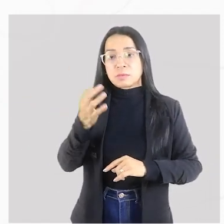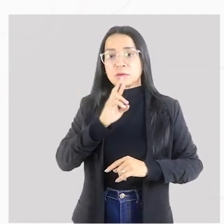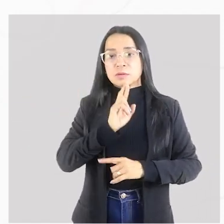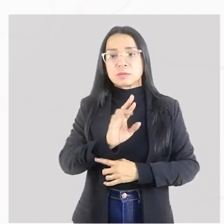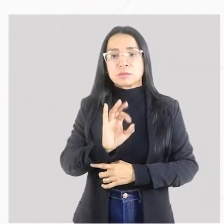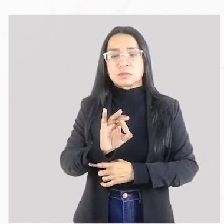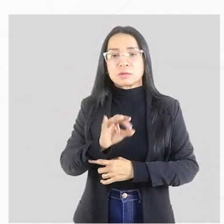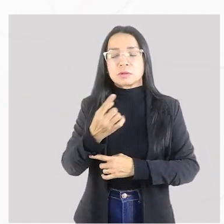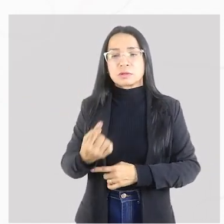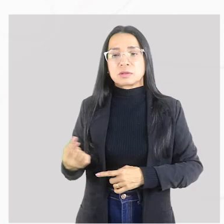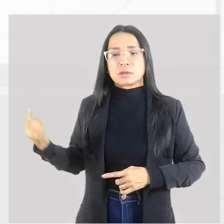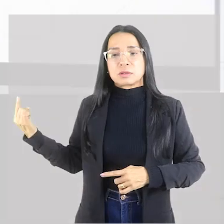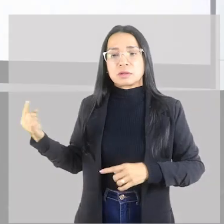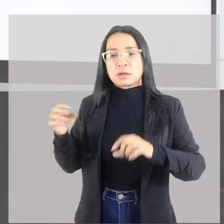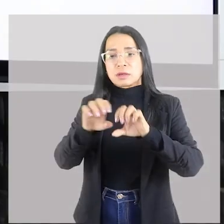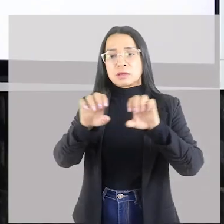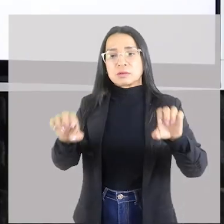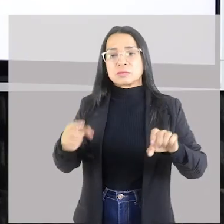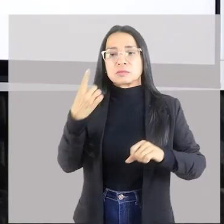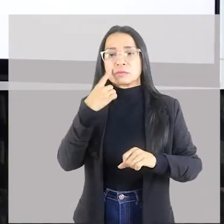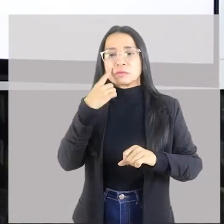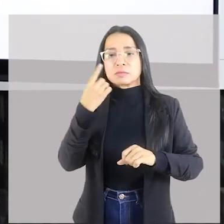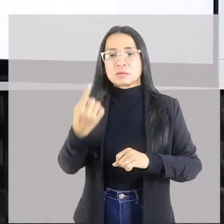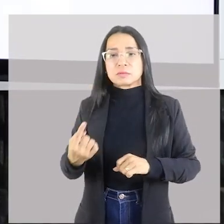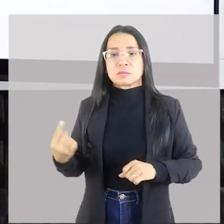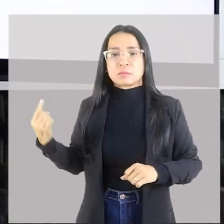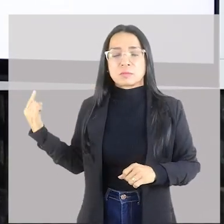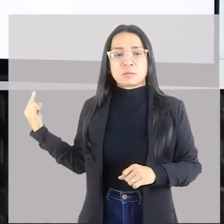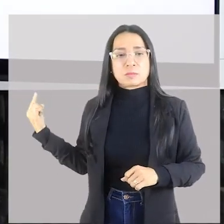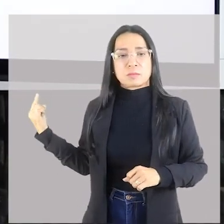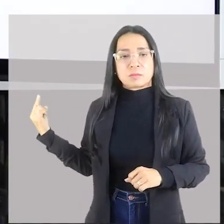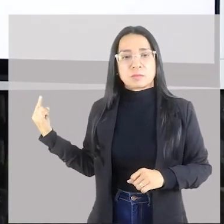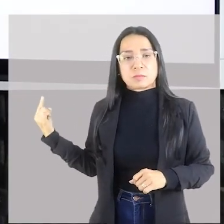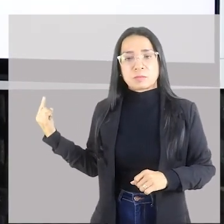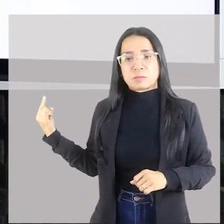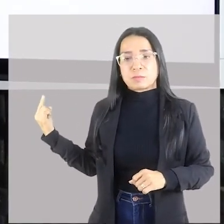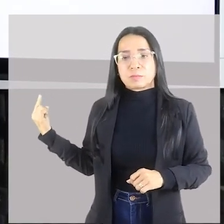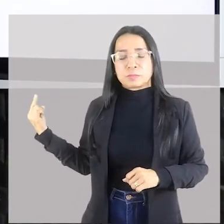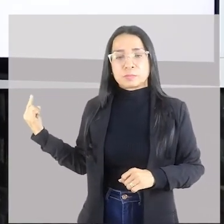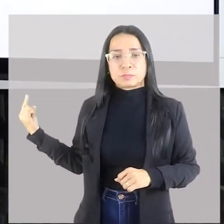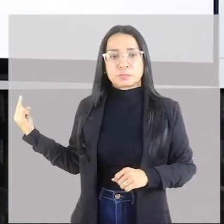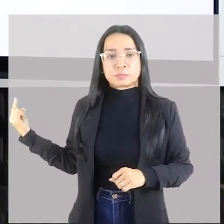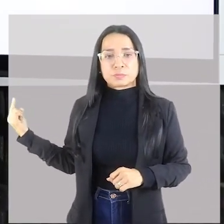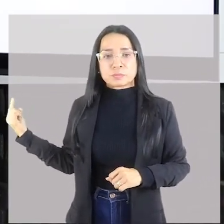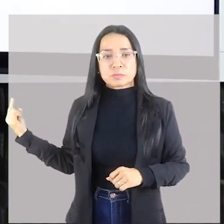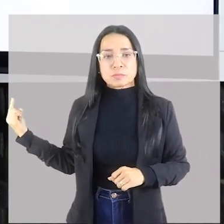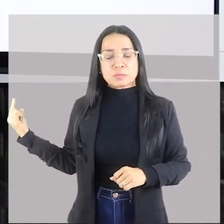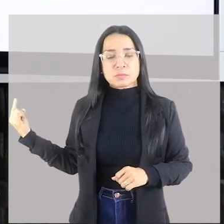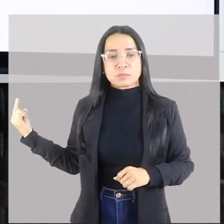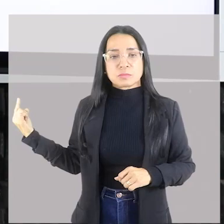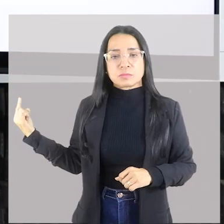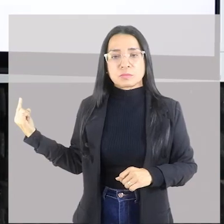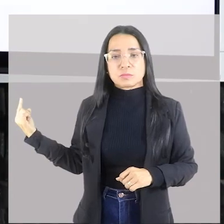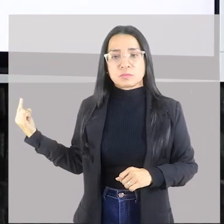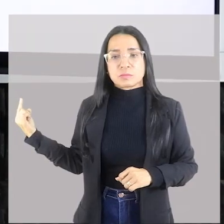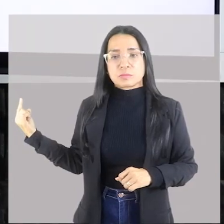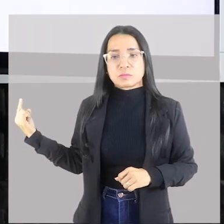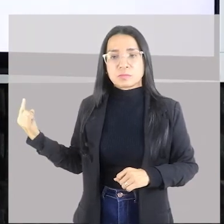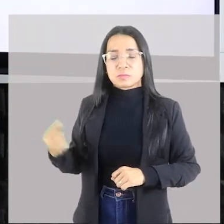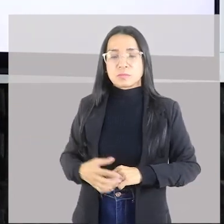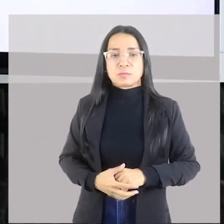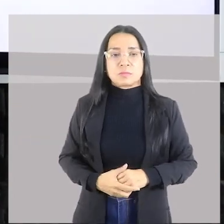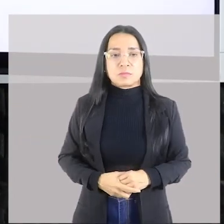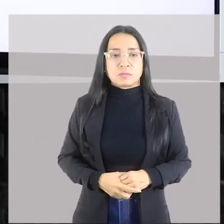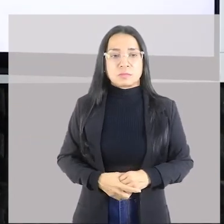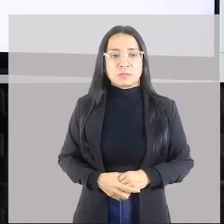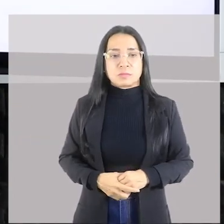aqui, essa é a estrutura que você está vendo bem ali no quadro. Deixa eu ajeitar para você. Ela tá assim, ó. Tá aqui, bem bonitinha.